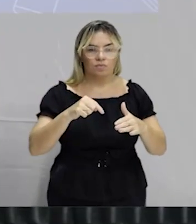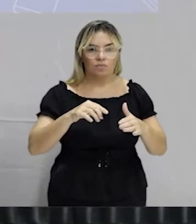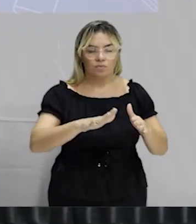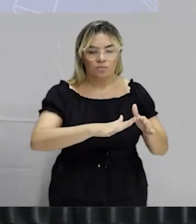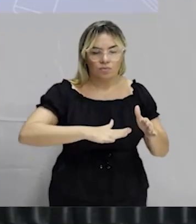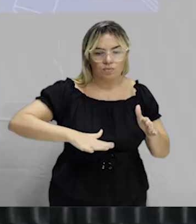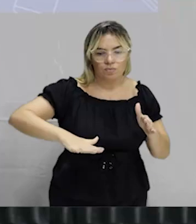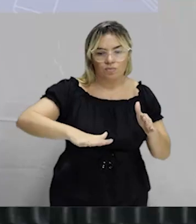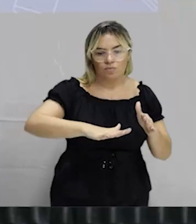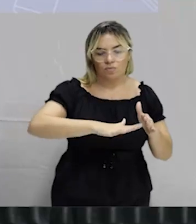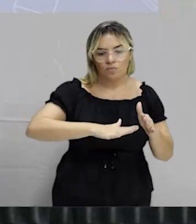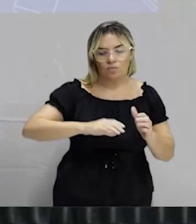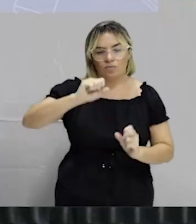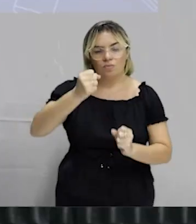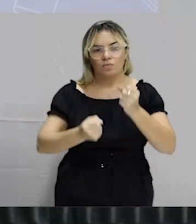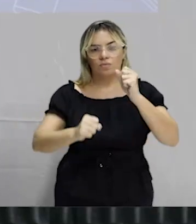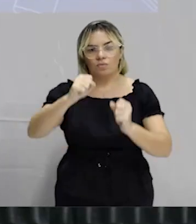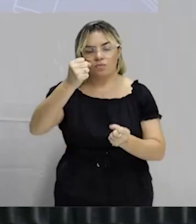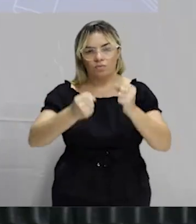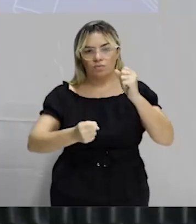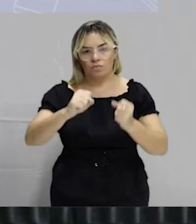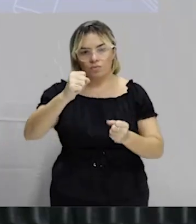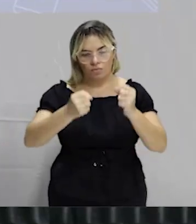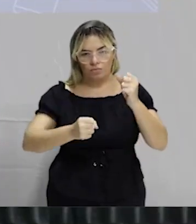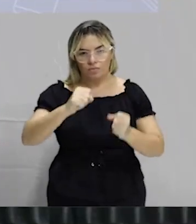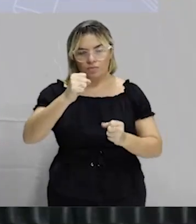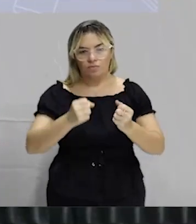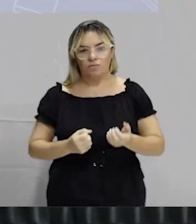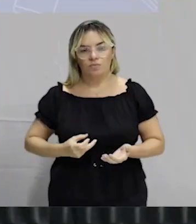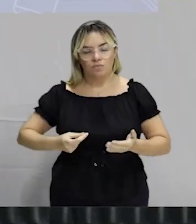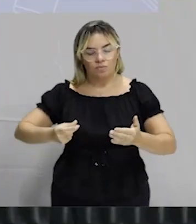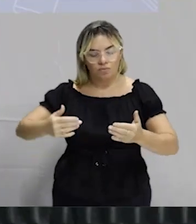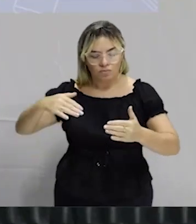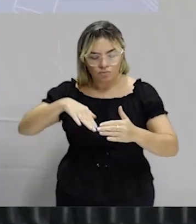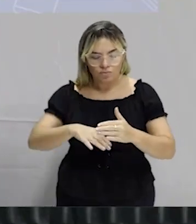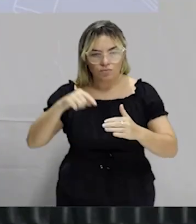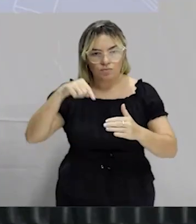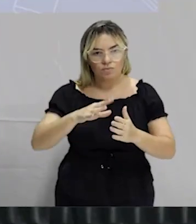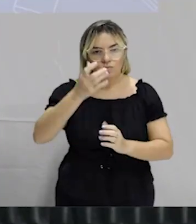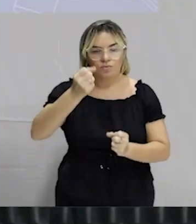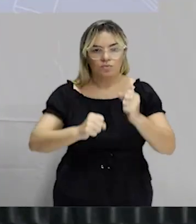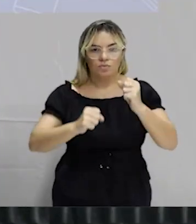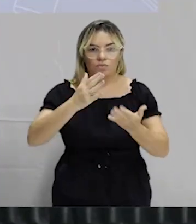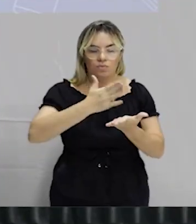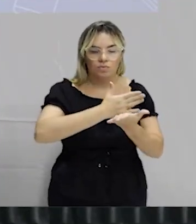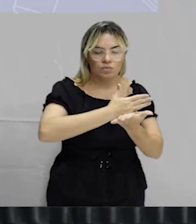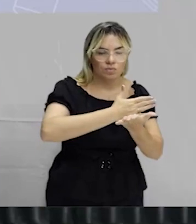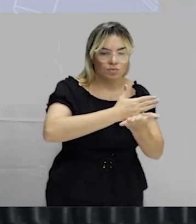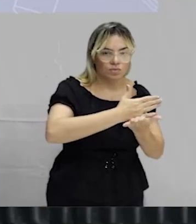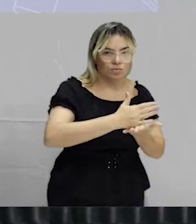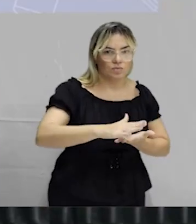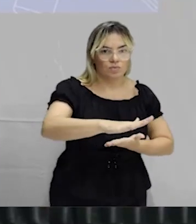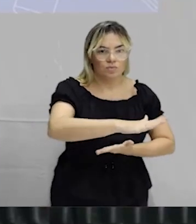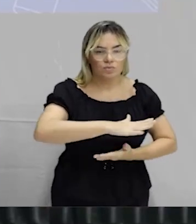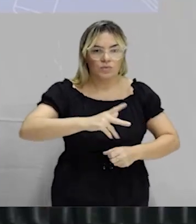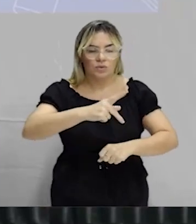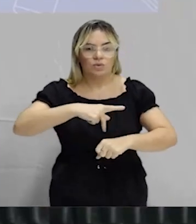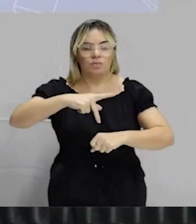na produção industrial. Ou seja, iniciando o nosso programa de industrialização.